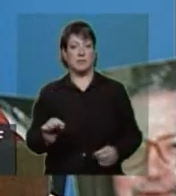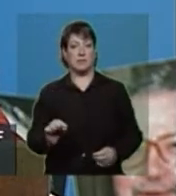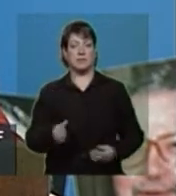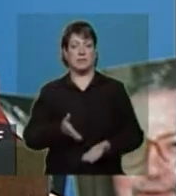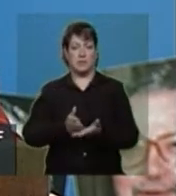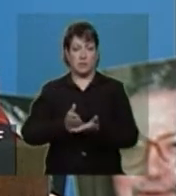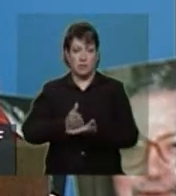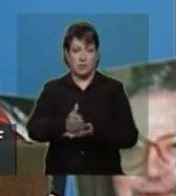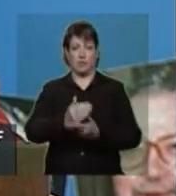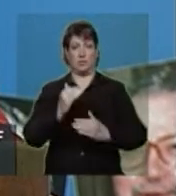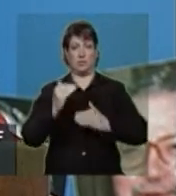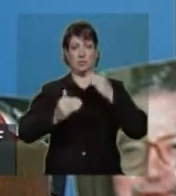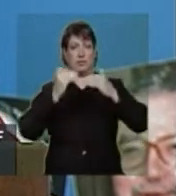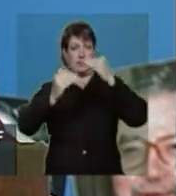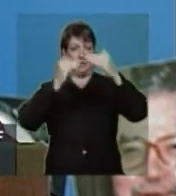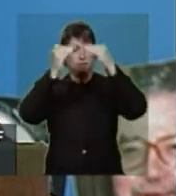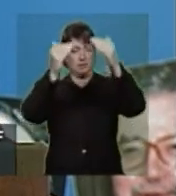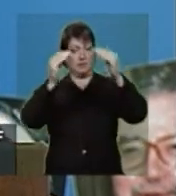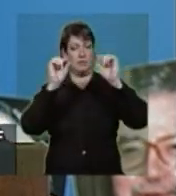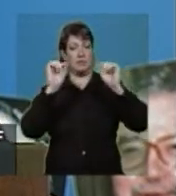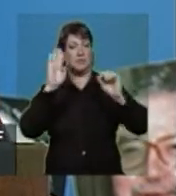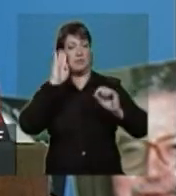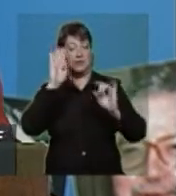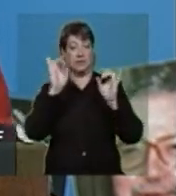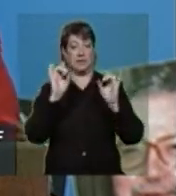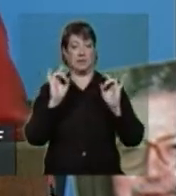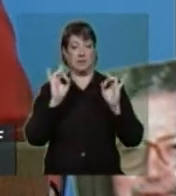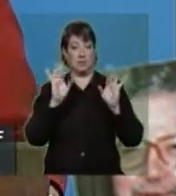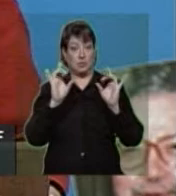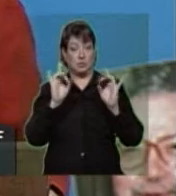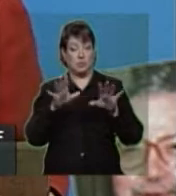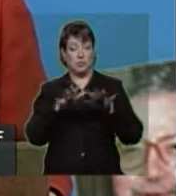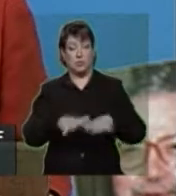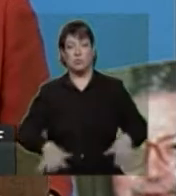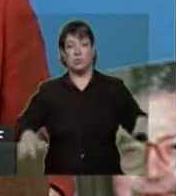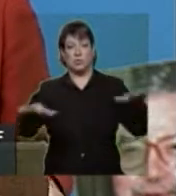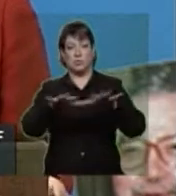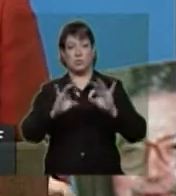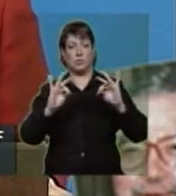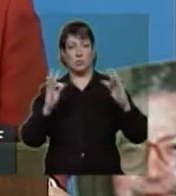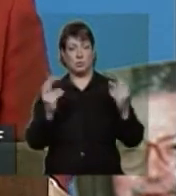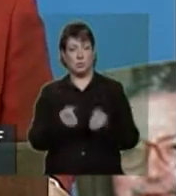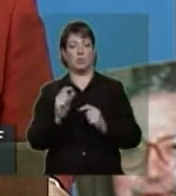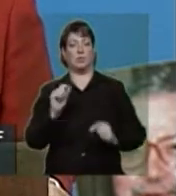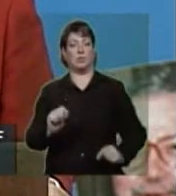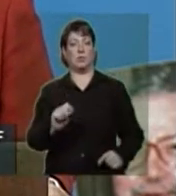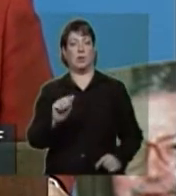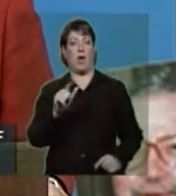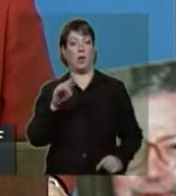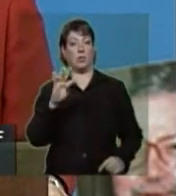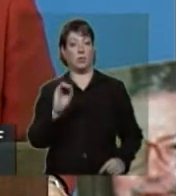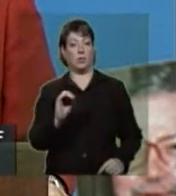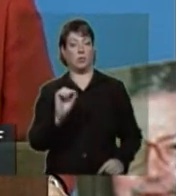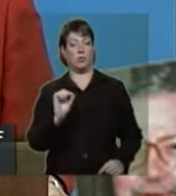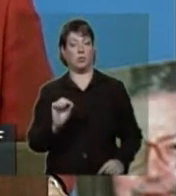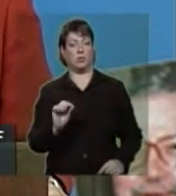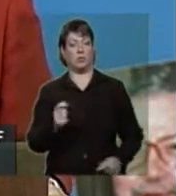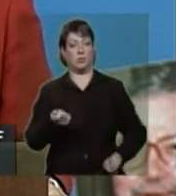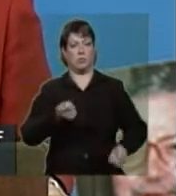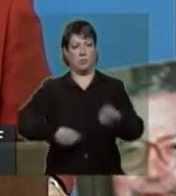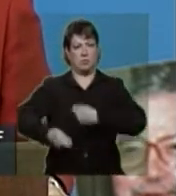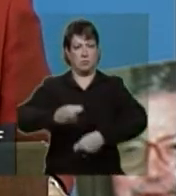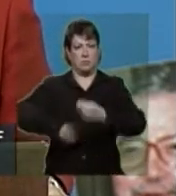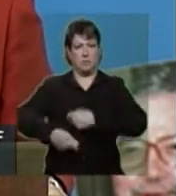nosso crescimento exclusivamente às forças de autorregulação do mercado. Crença,